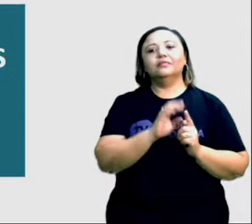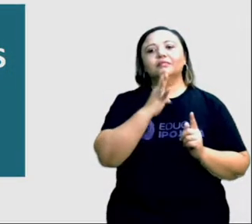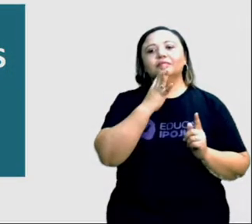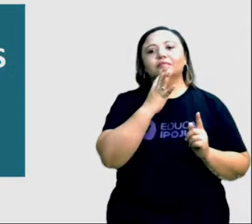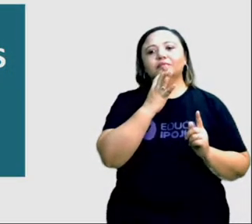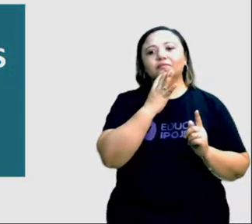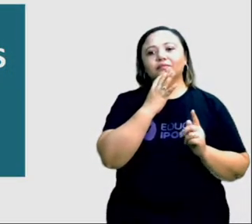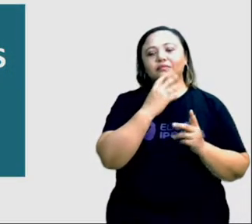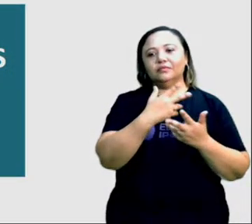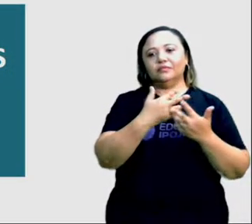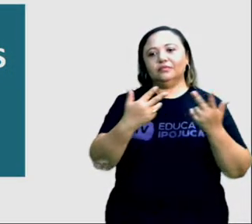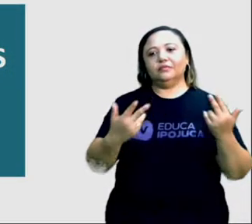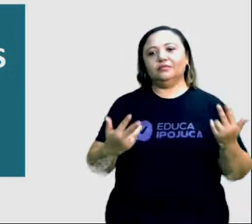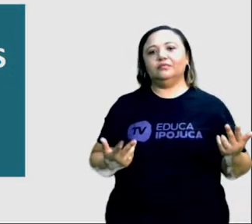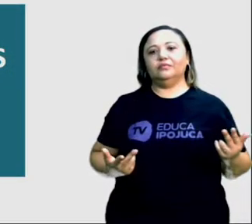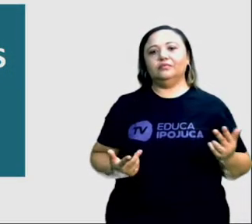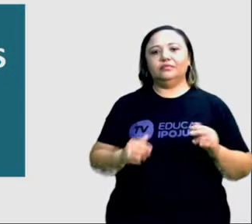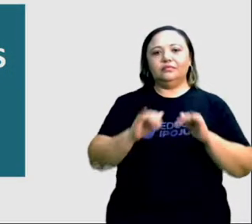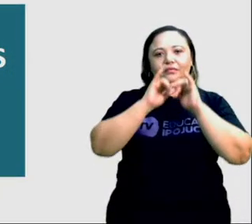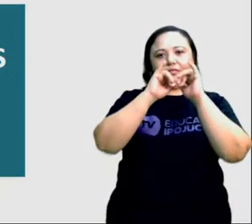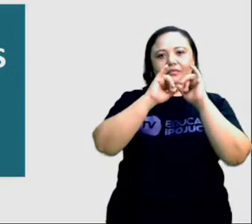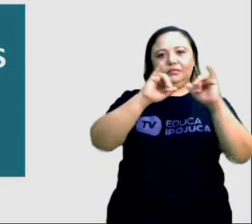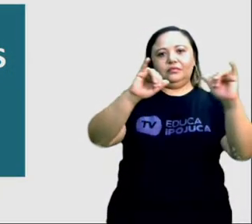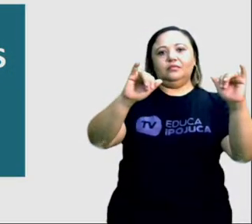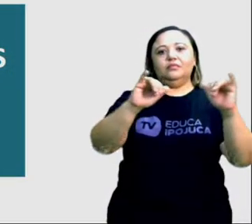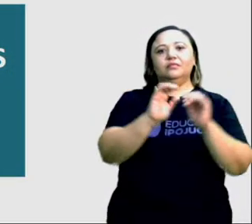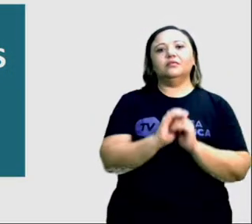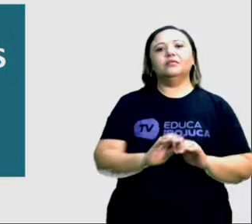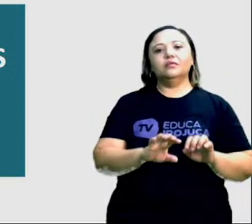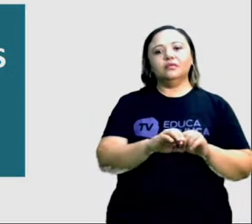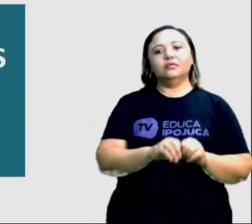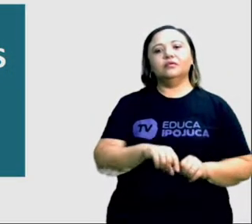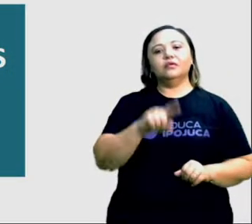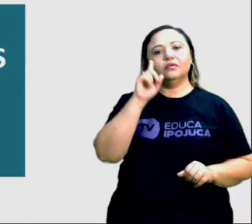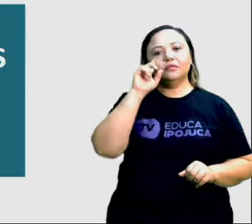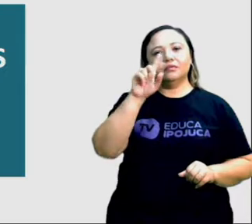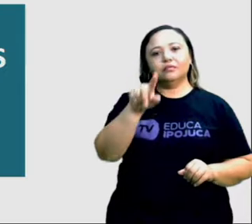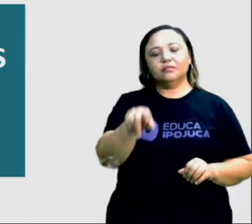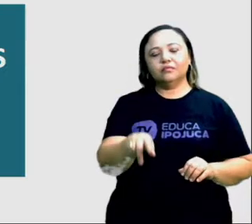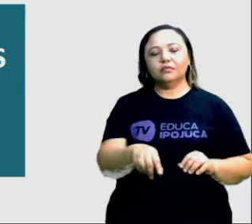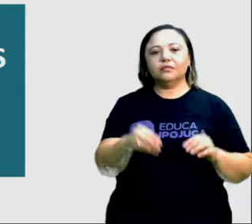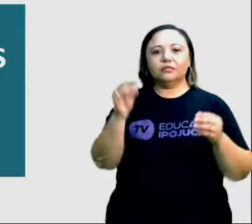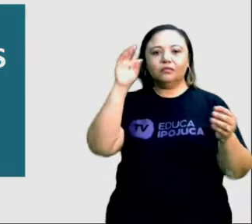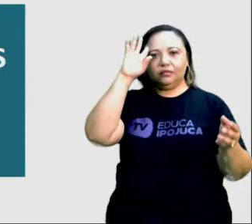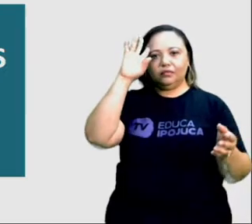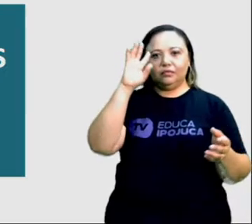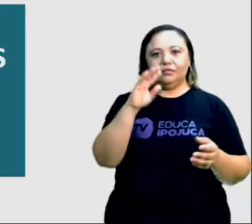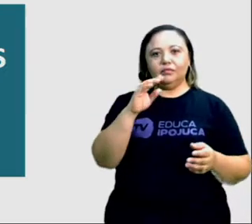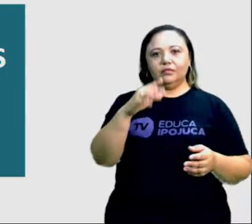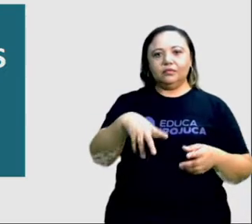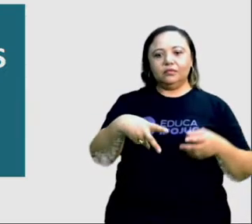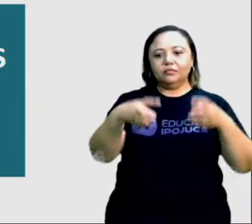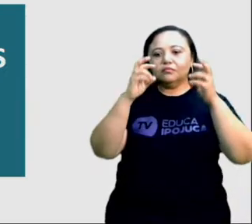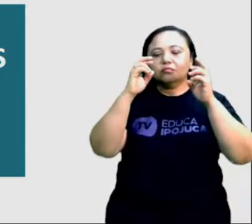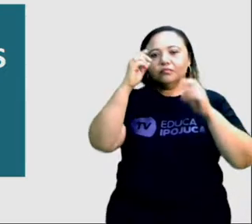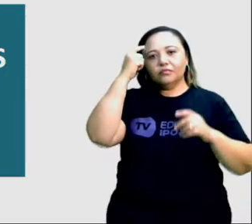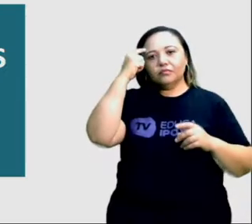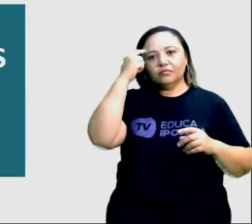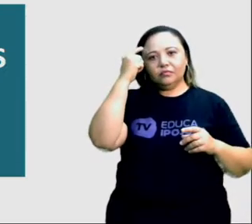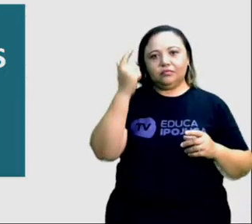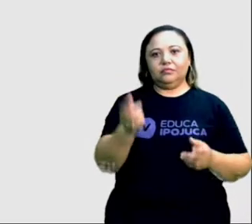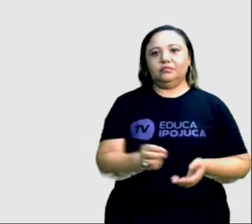Conhecer os elementos composicionais da notícia e analisar os efeitos de sentido desses elementos da notícia.